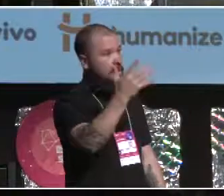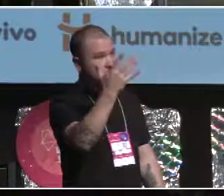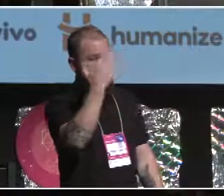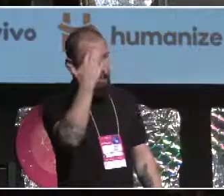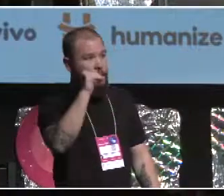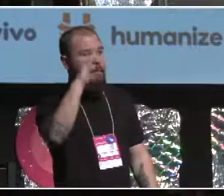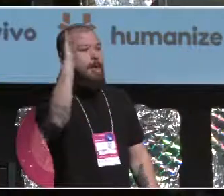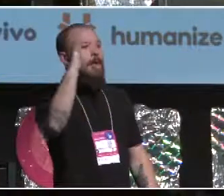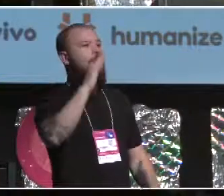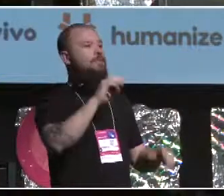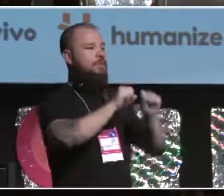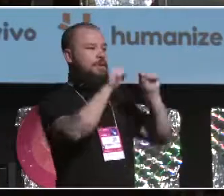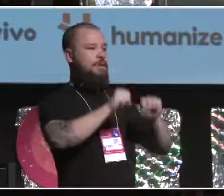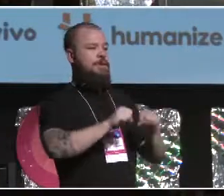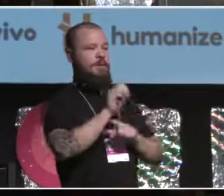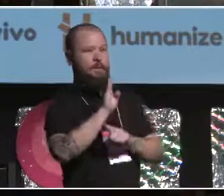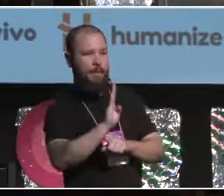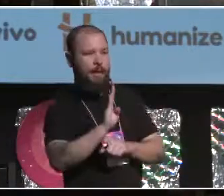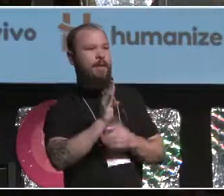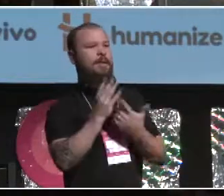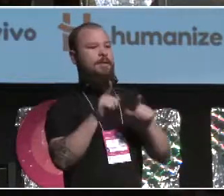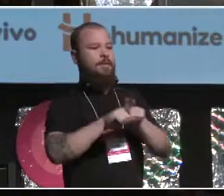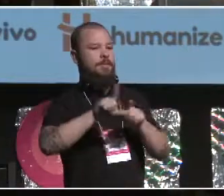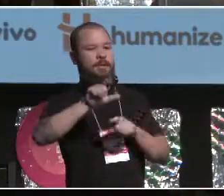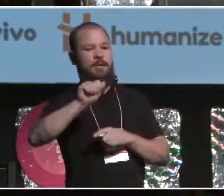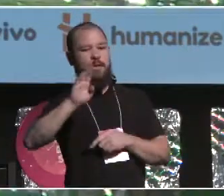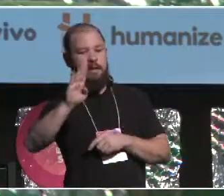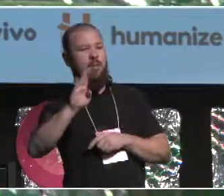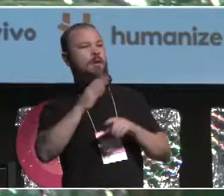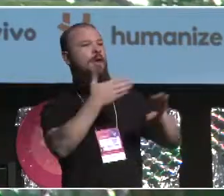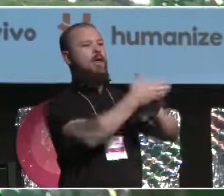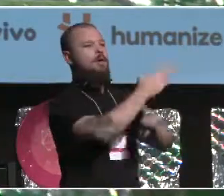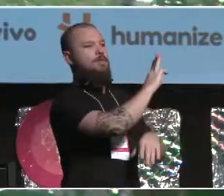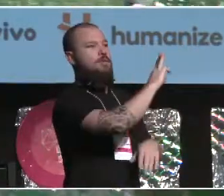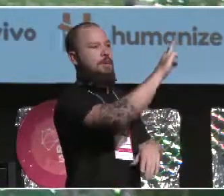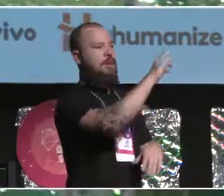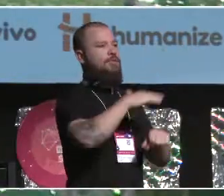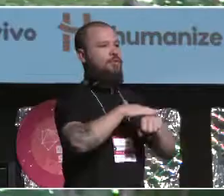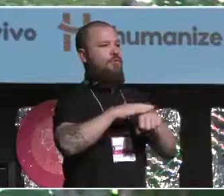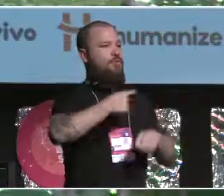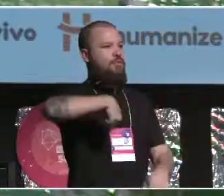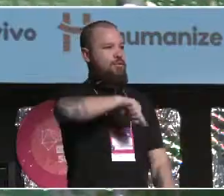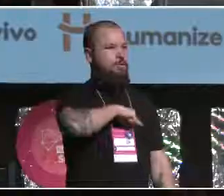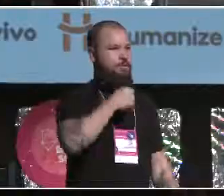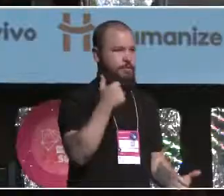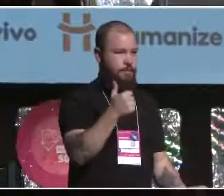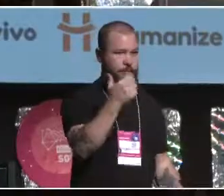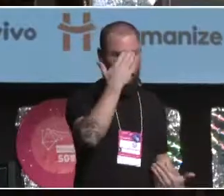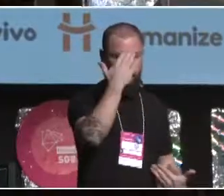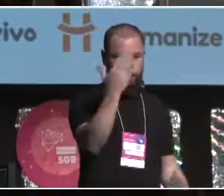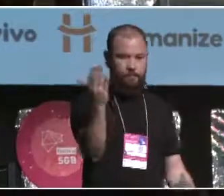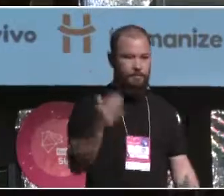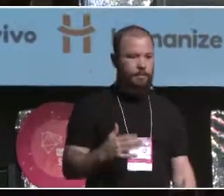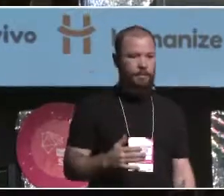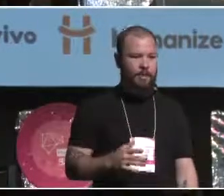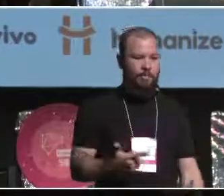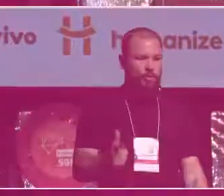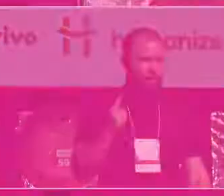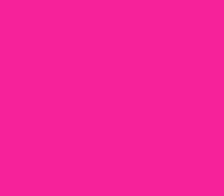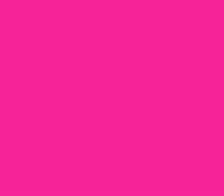B, mais sobre o CP ou sobre o laboratório, entrem nos nossos sites, conversem com a gente, tá bom? Obrigada, gente.